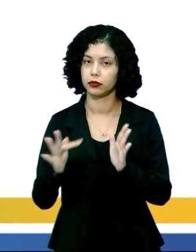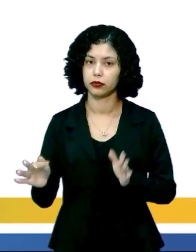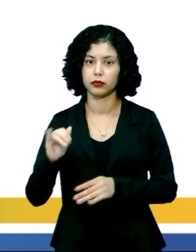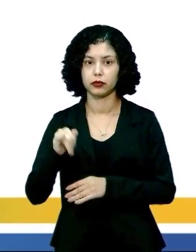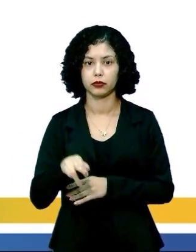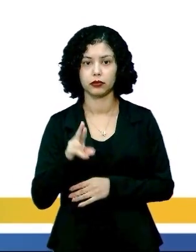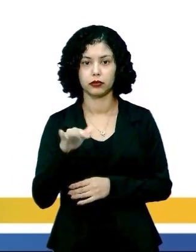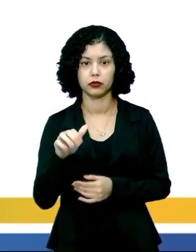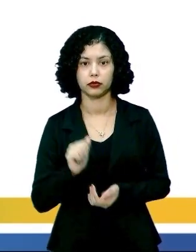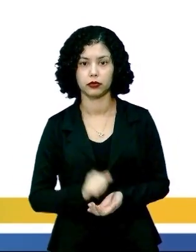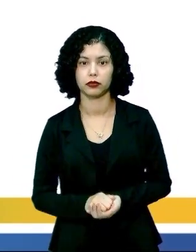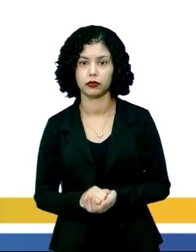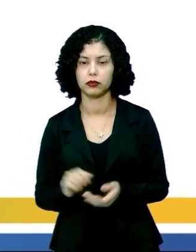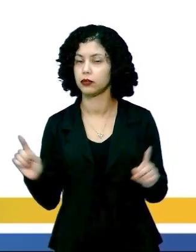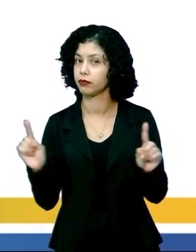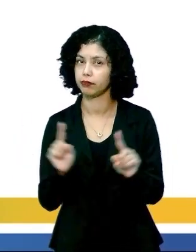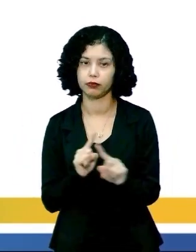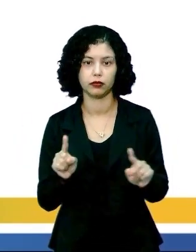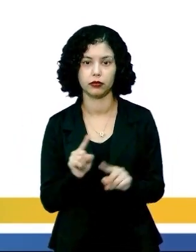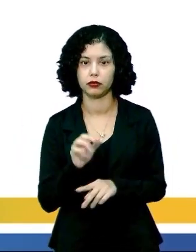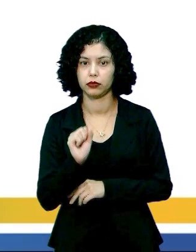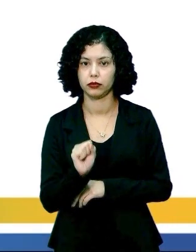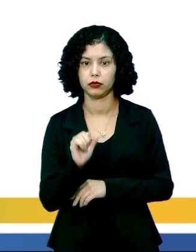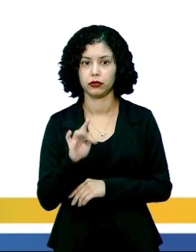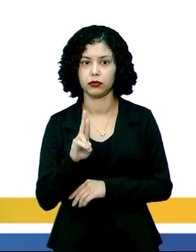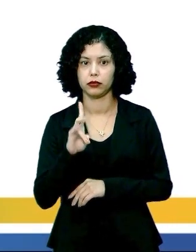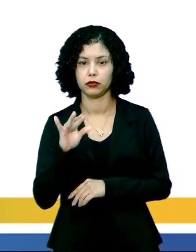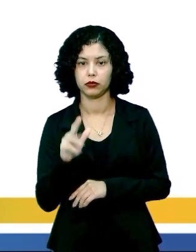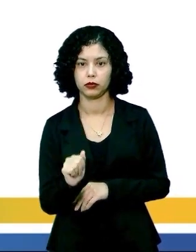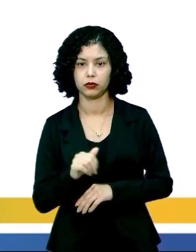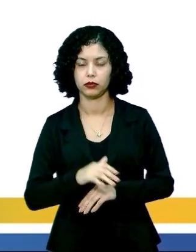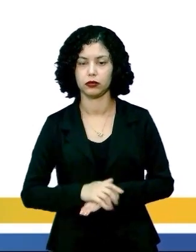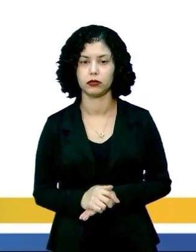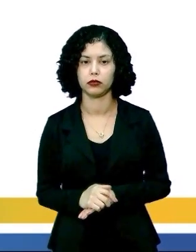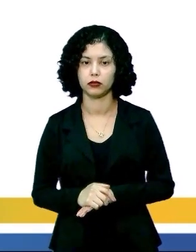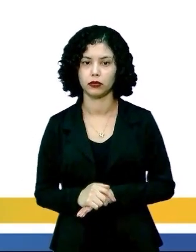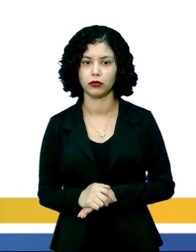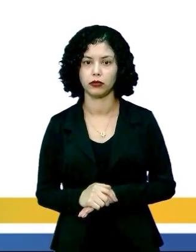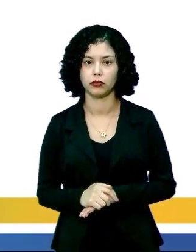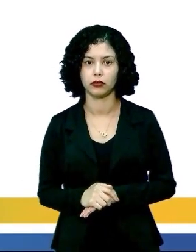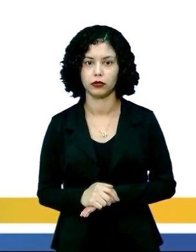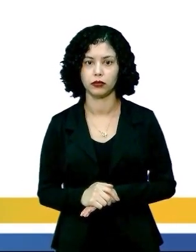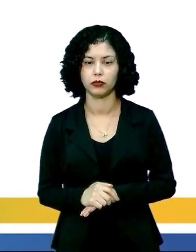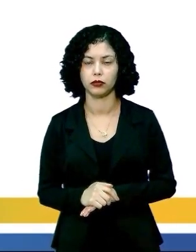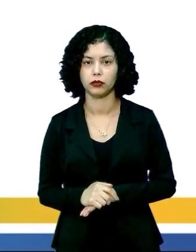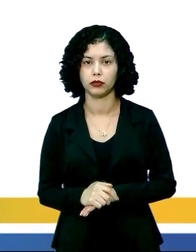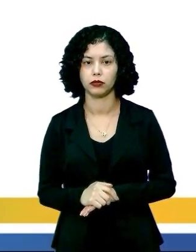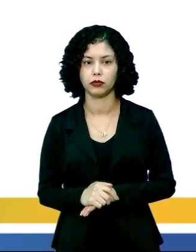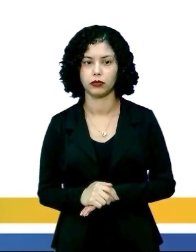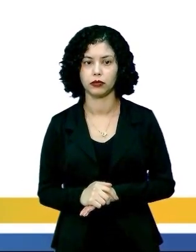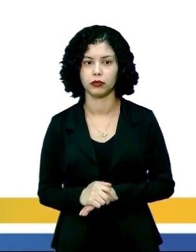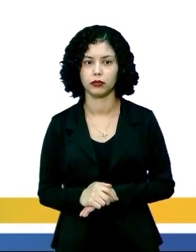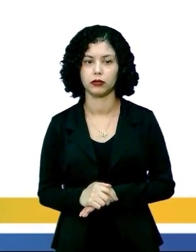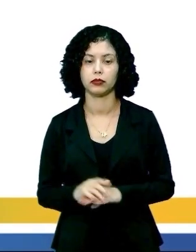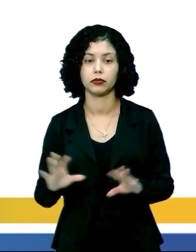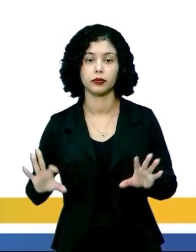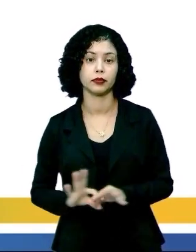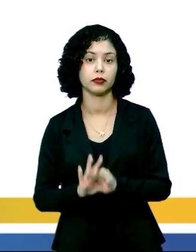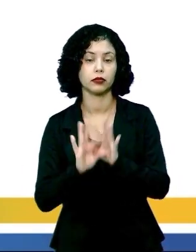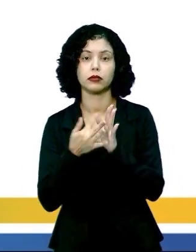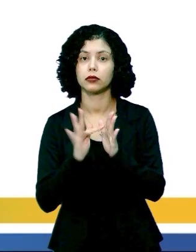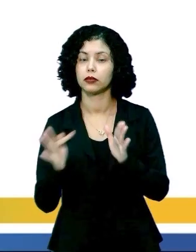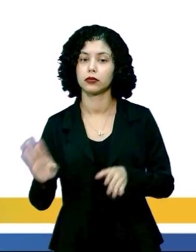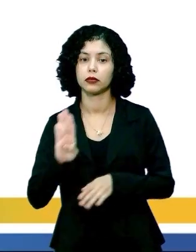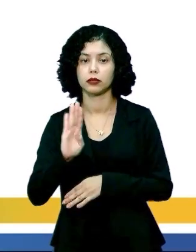função injetora? Ou essa relação é uma função, mas não é sobrejetora? Ou